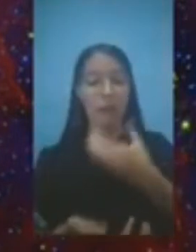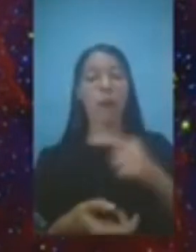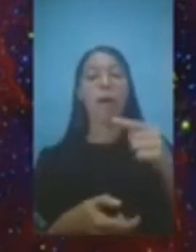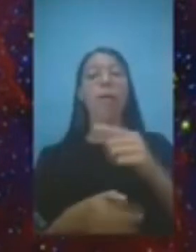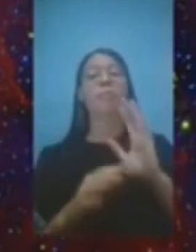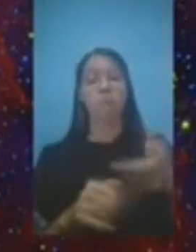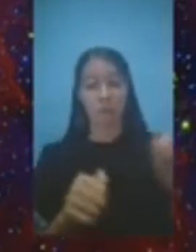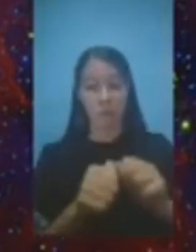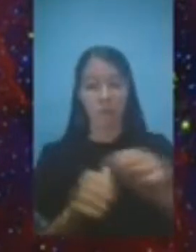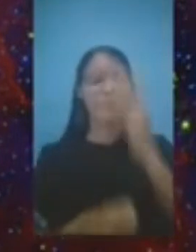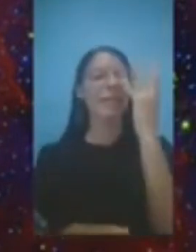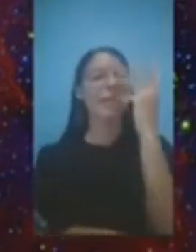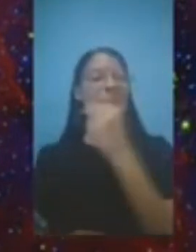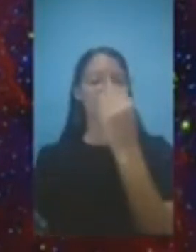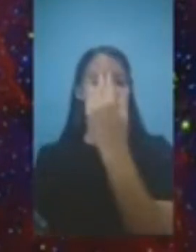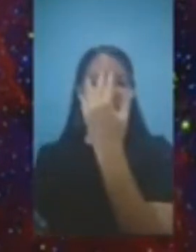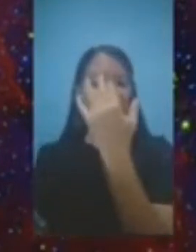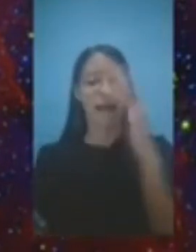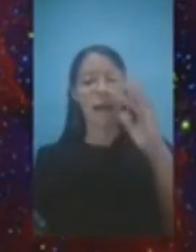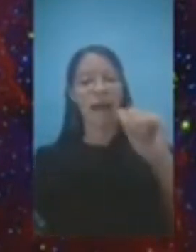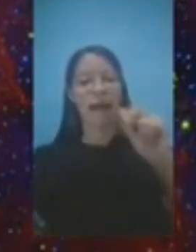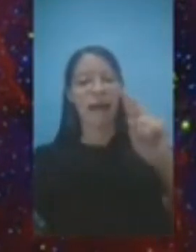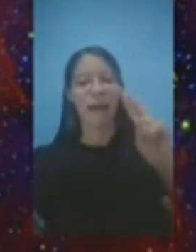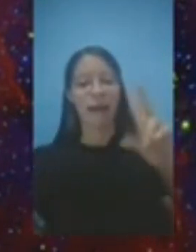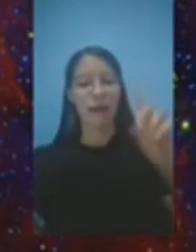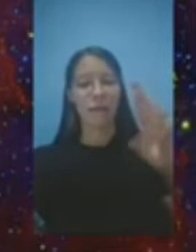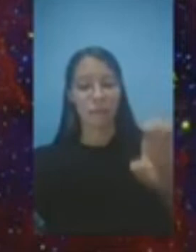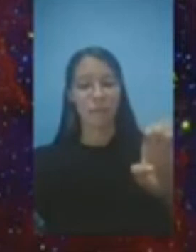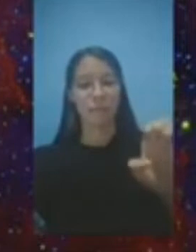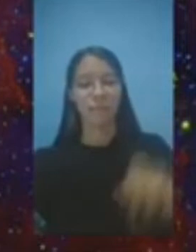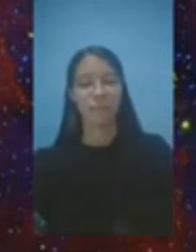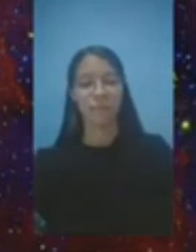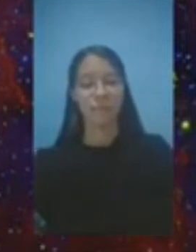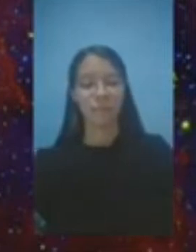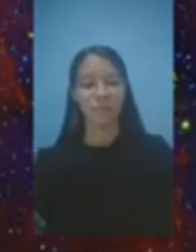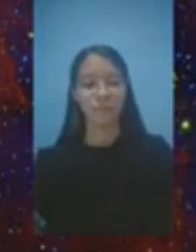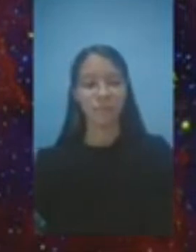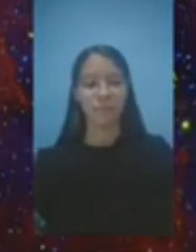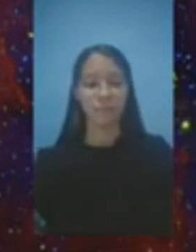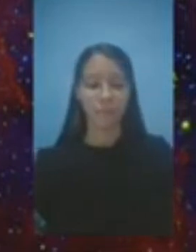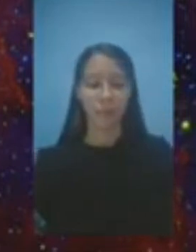bonitinhas. No Natal mesmo ele fez, é porque eu já guardei a árvore, linda.